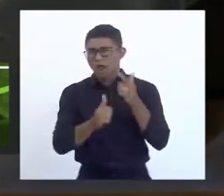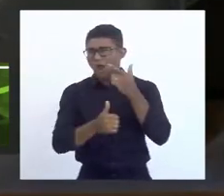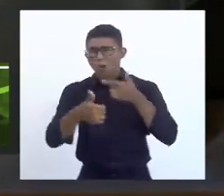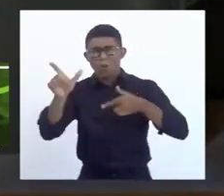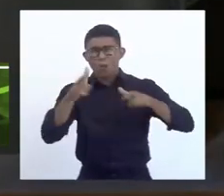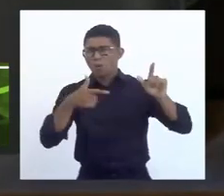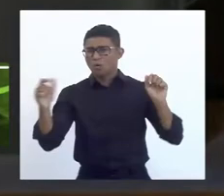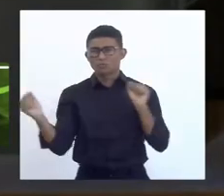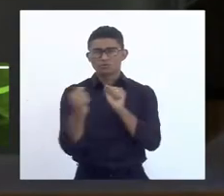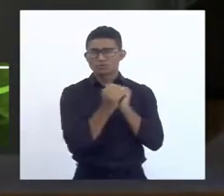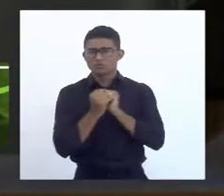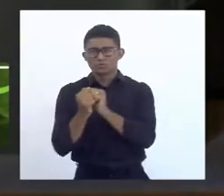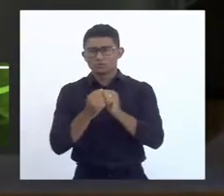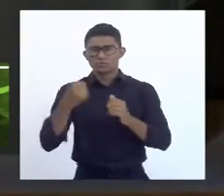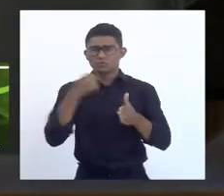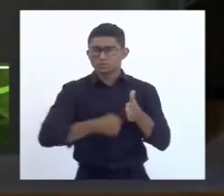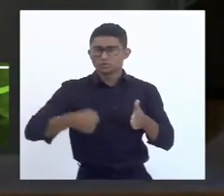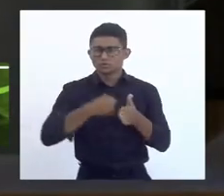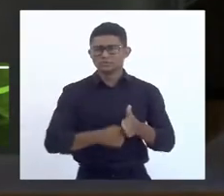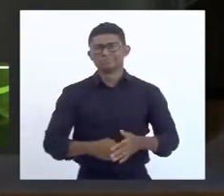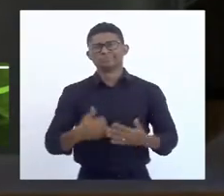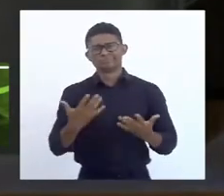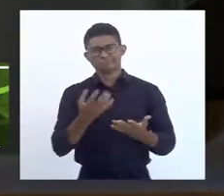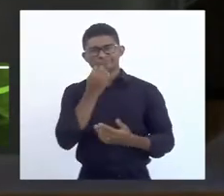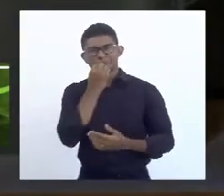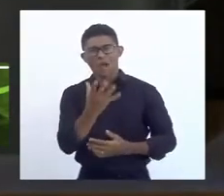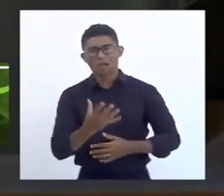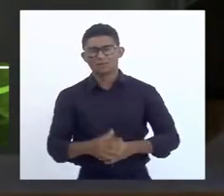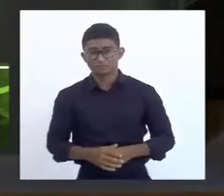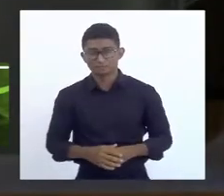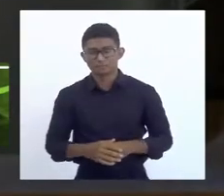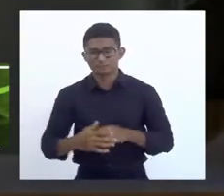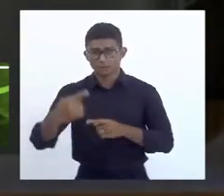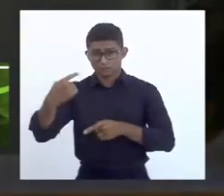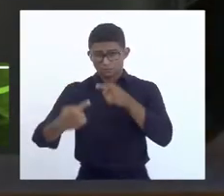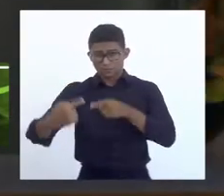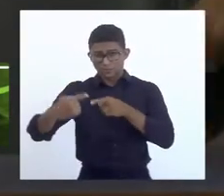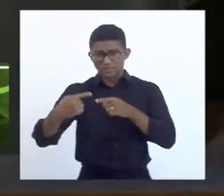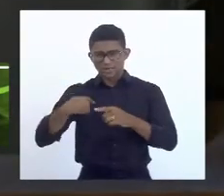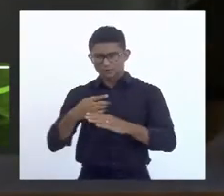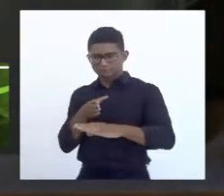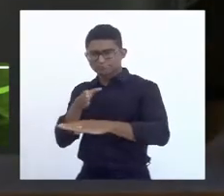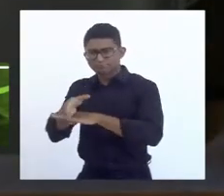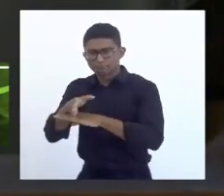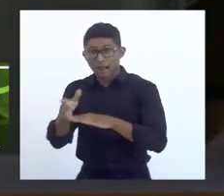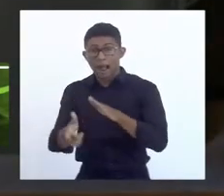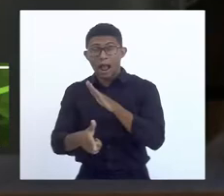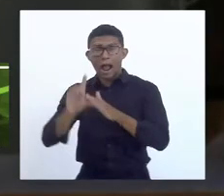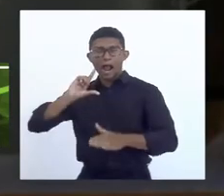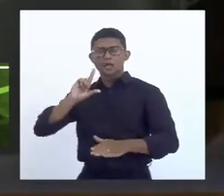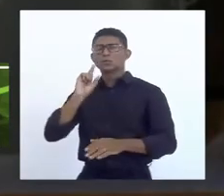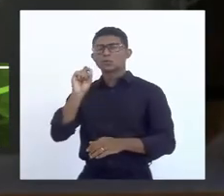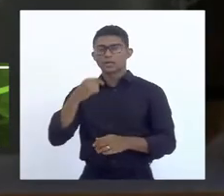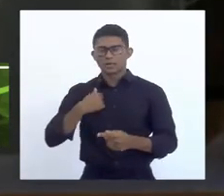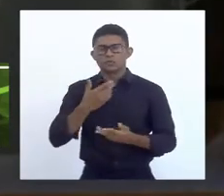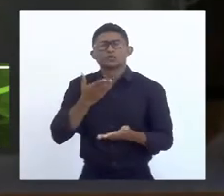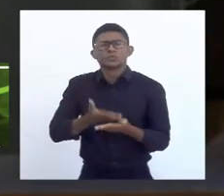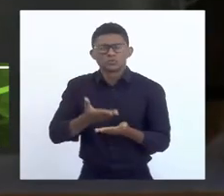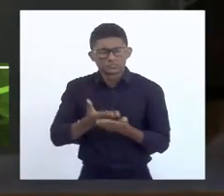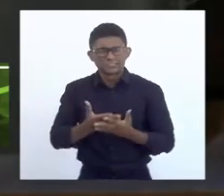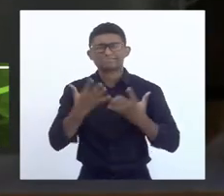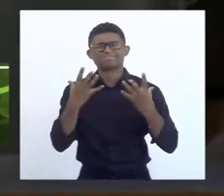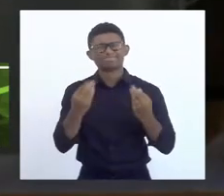junto com a gente. Antes de entrar na política, a gente estuda. Eu estudei muito,